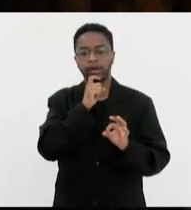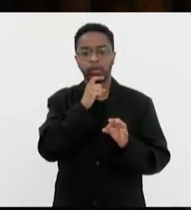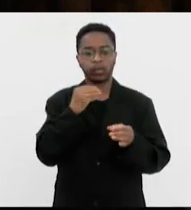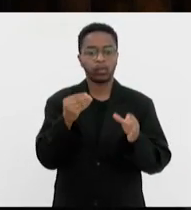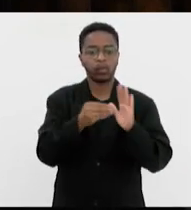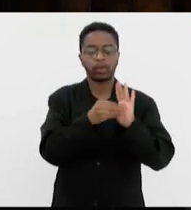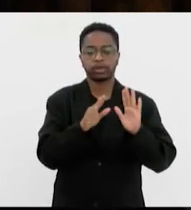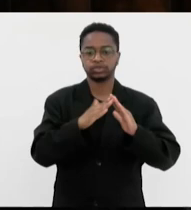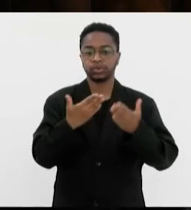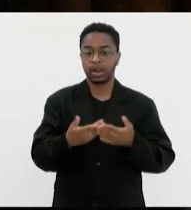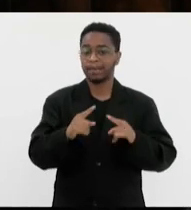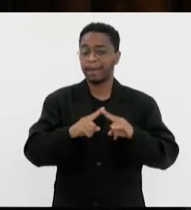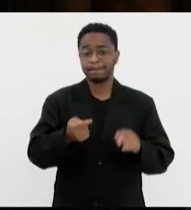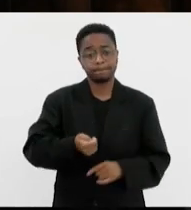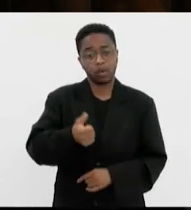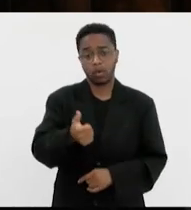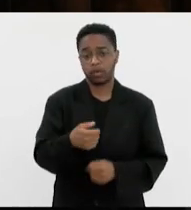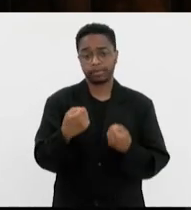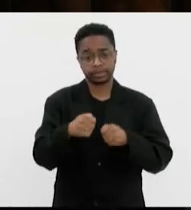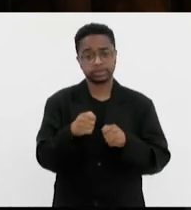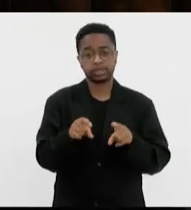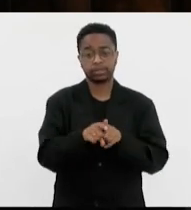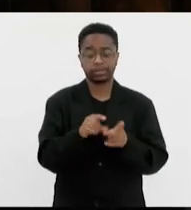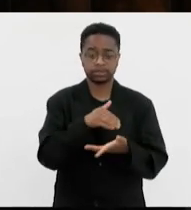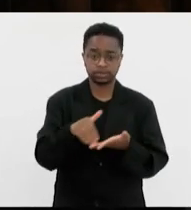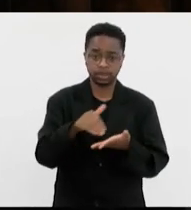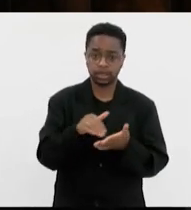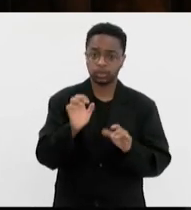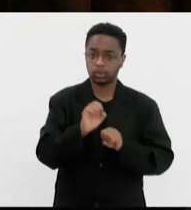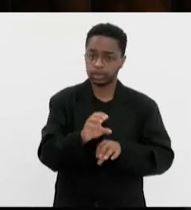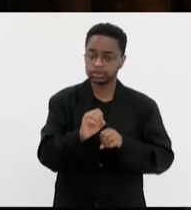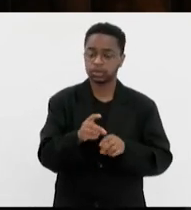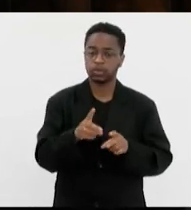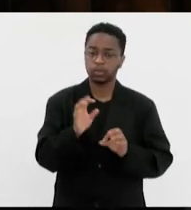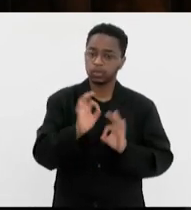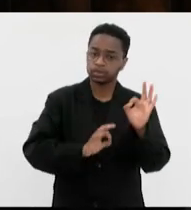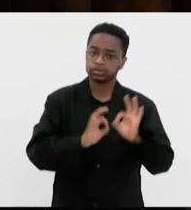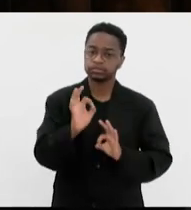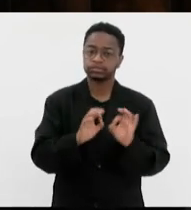SEDUC de forma sistemática e permanente. Estruturar,